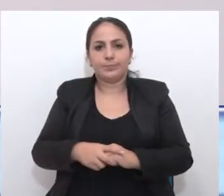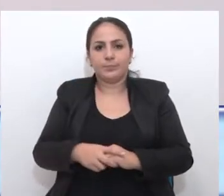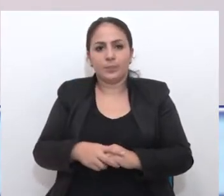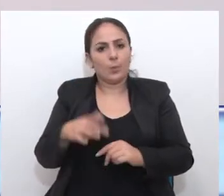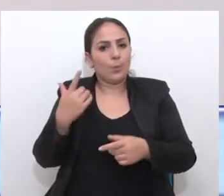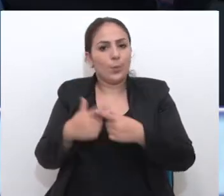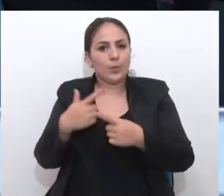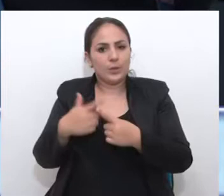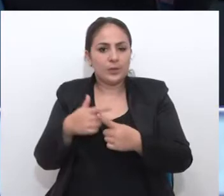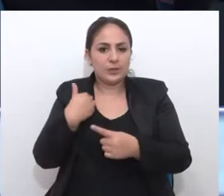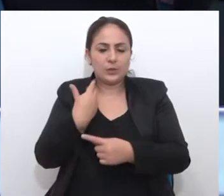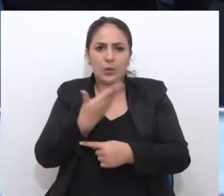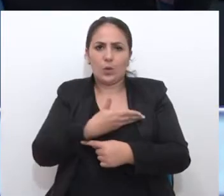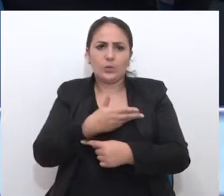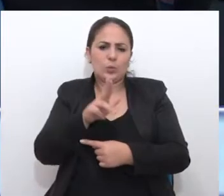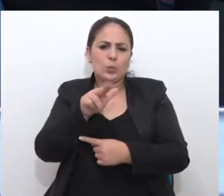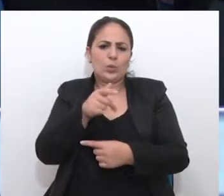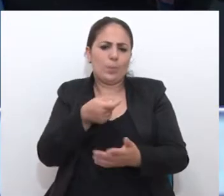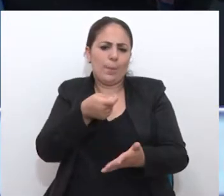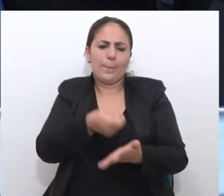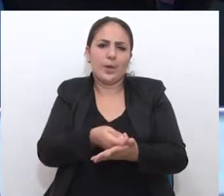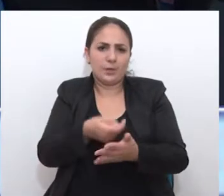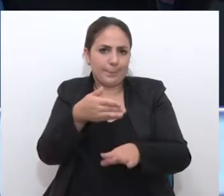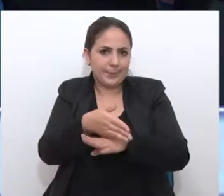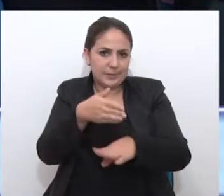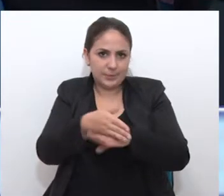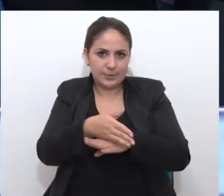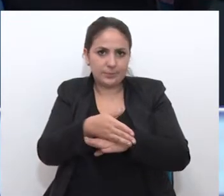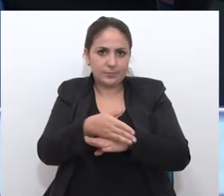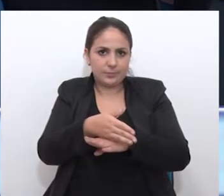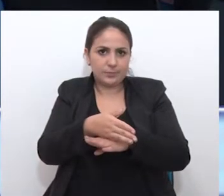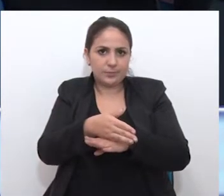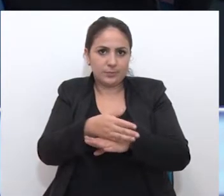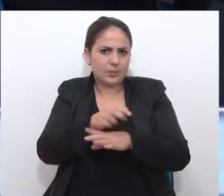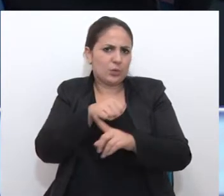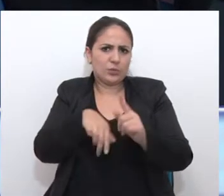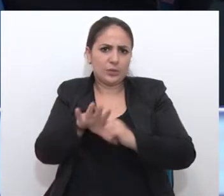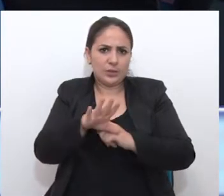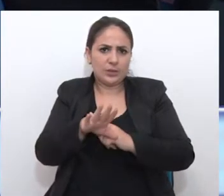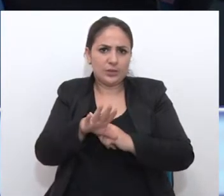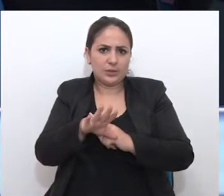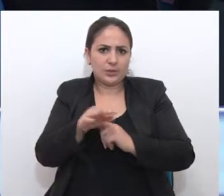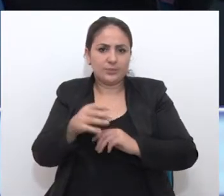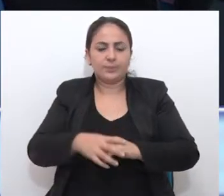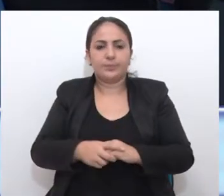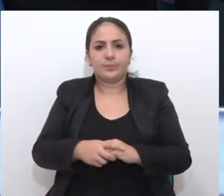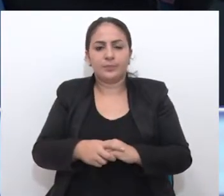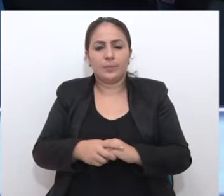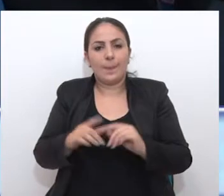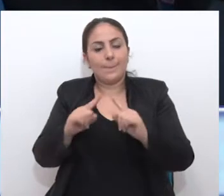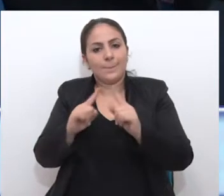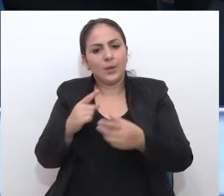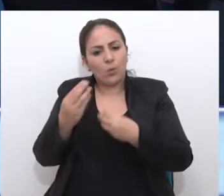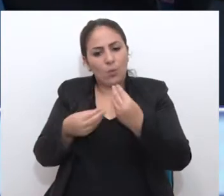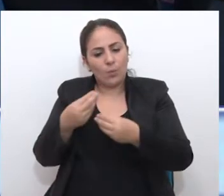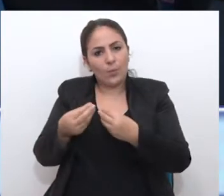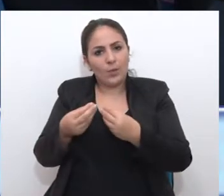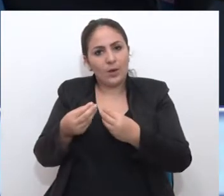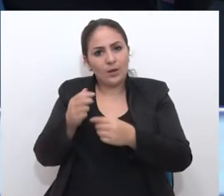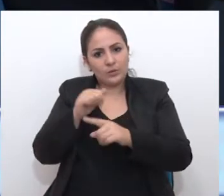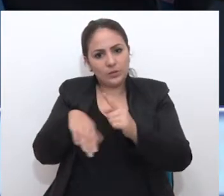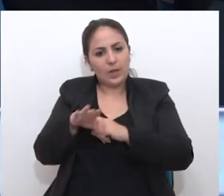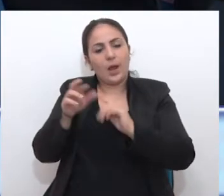municipal, né? Porque ninguém é obrigado a participar em nenhuma sociedade civil que se preze, mas